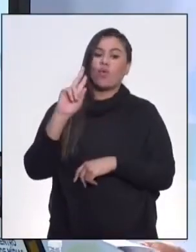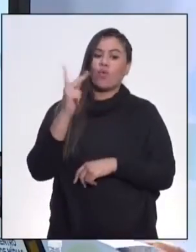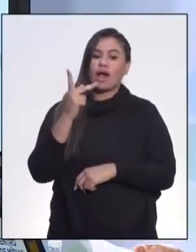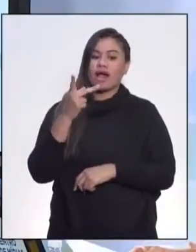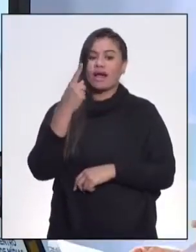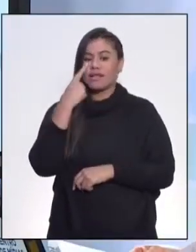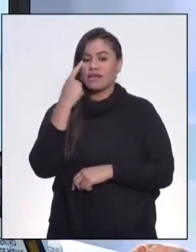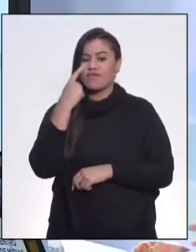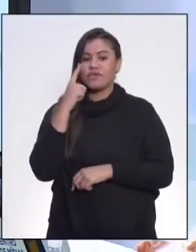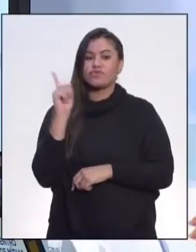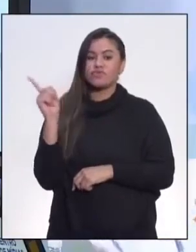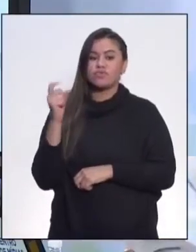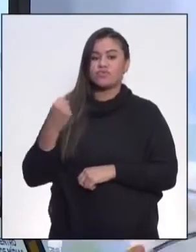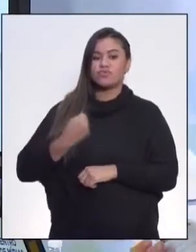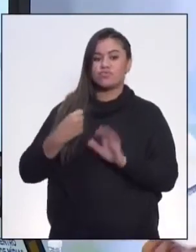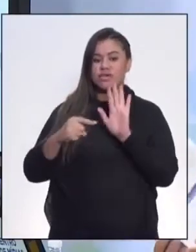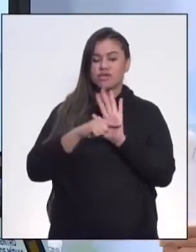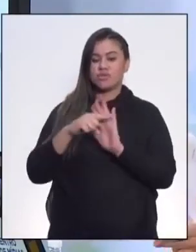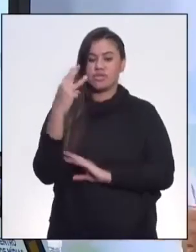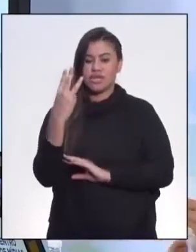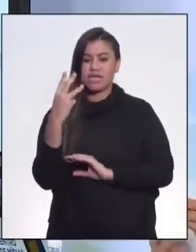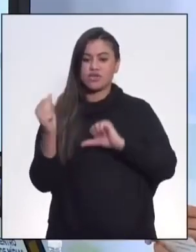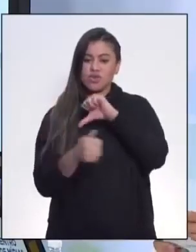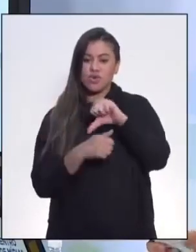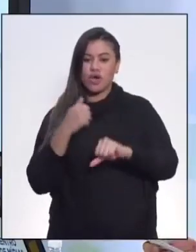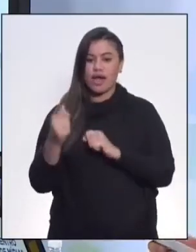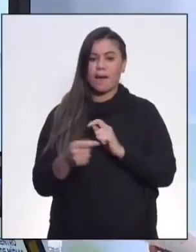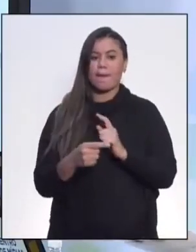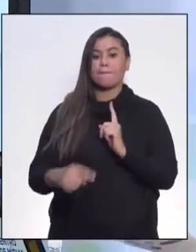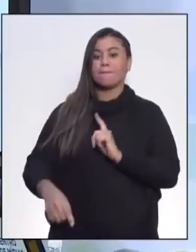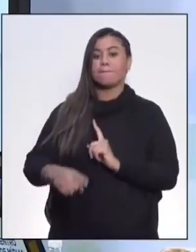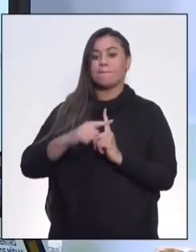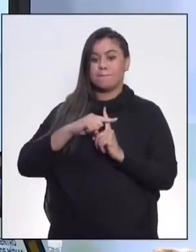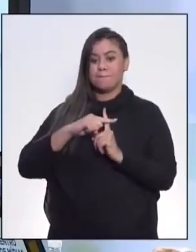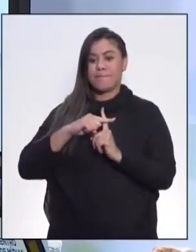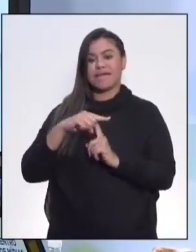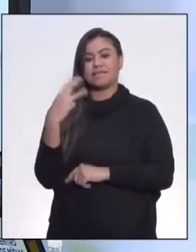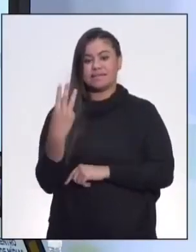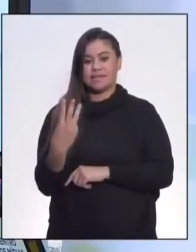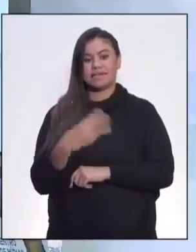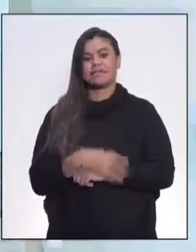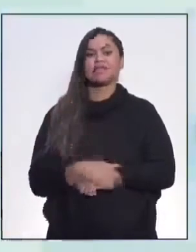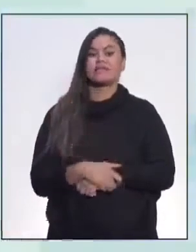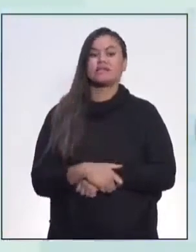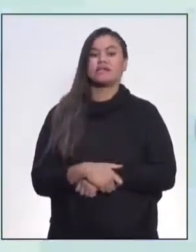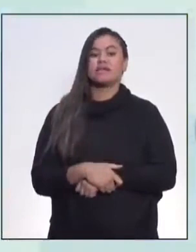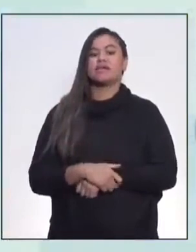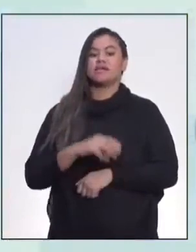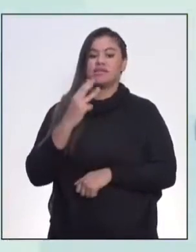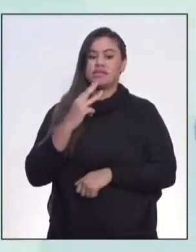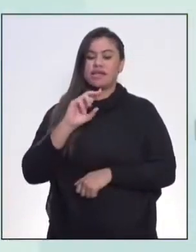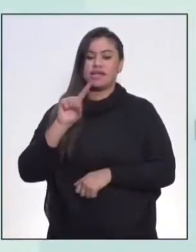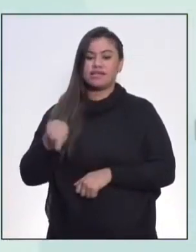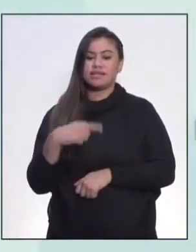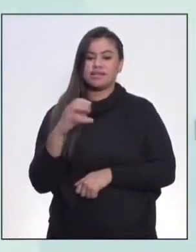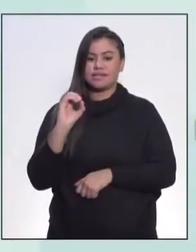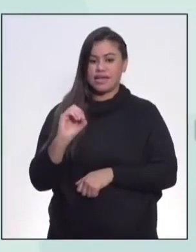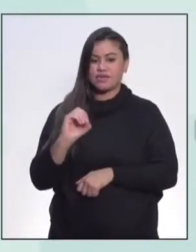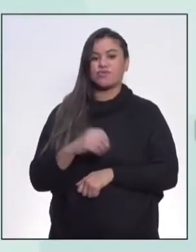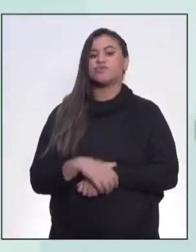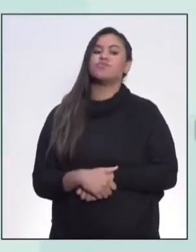este número e trocar o sinal. Como está -3, o meu H é o número 3. Então, o vértice é 3 e 0. Então,